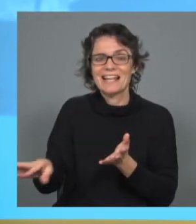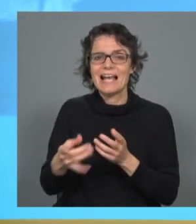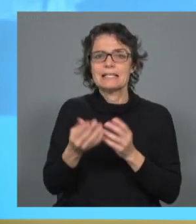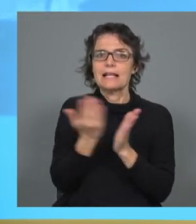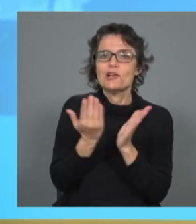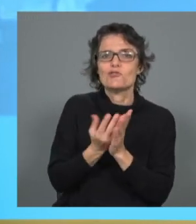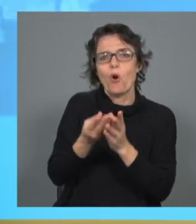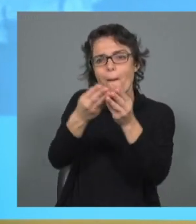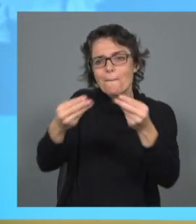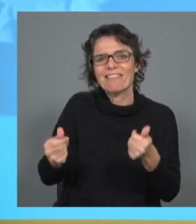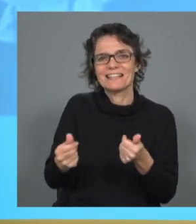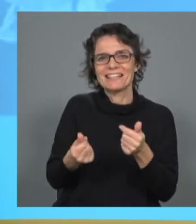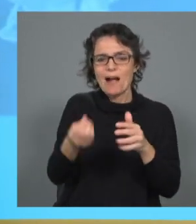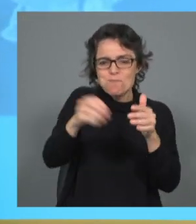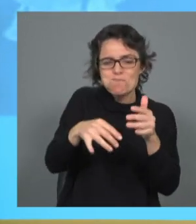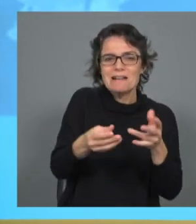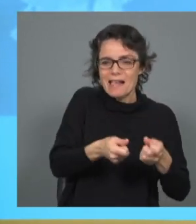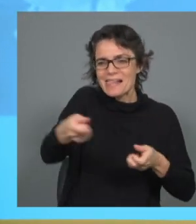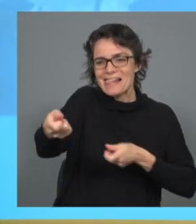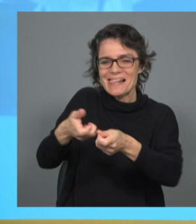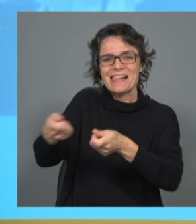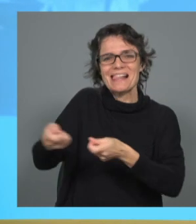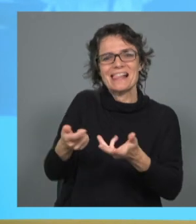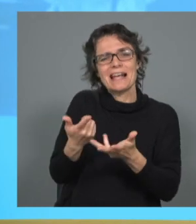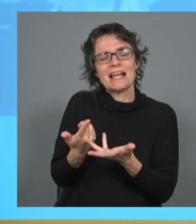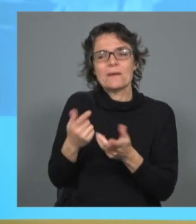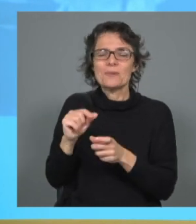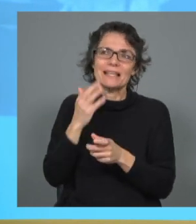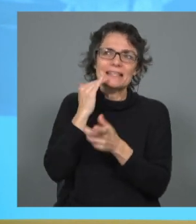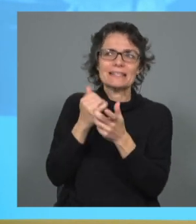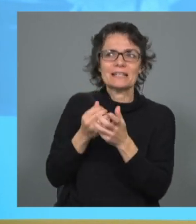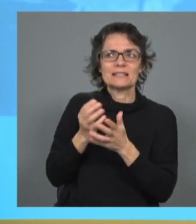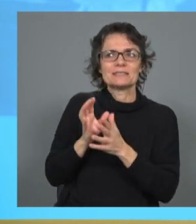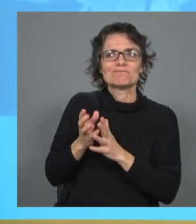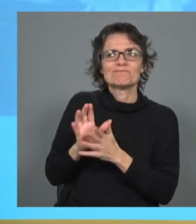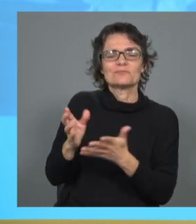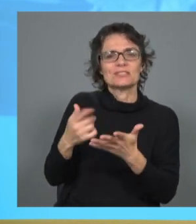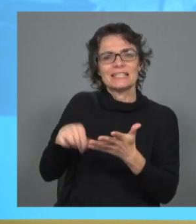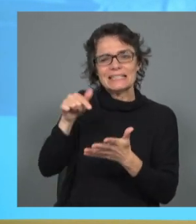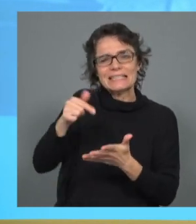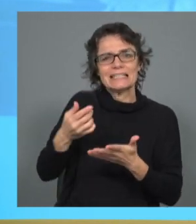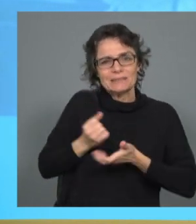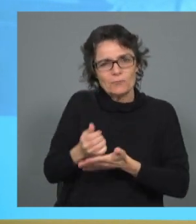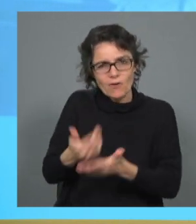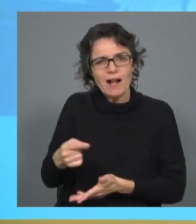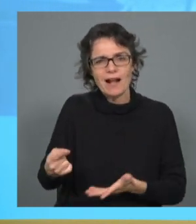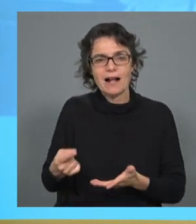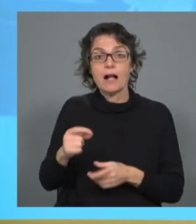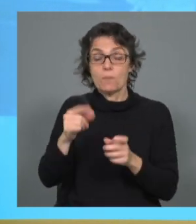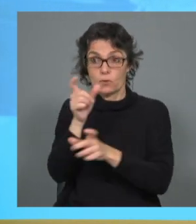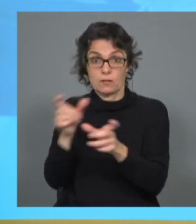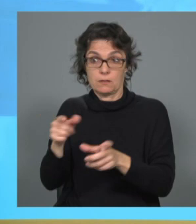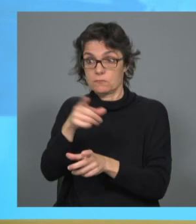escolar, coisas assim para a pessoa não começar do nada, de repente, que chega, porque muitas daquelas pessoas, ao fugir, porque vieram